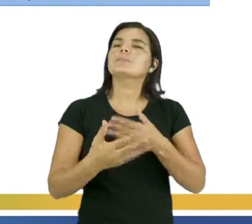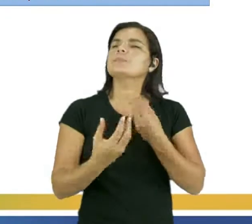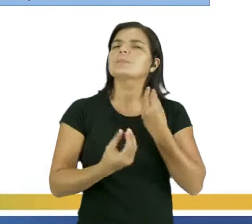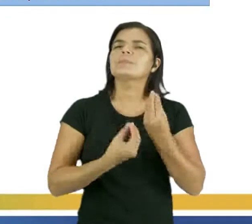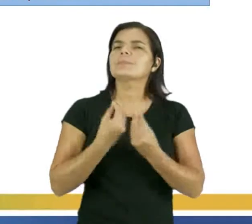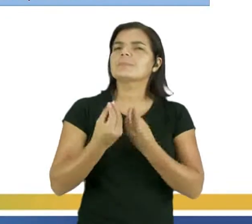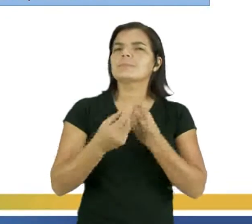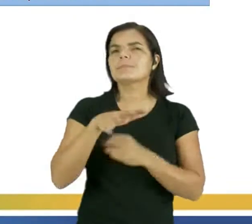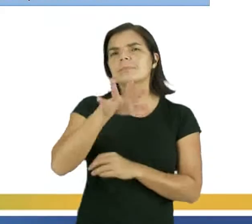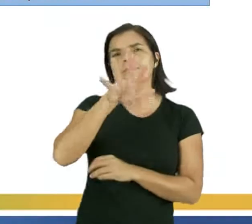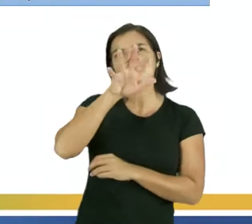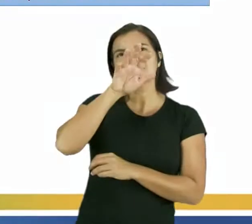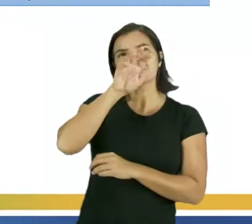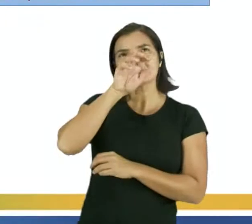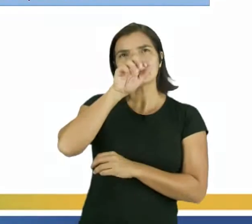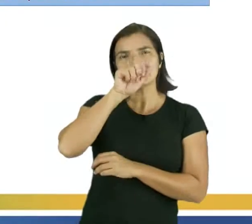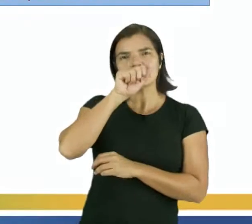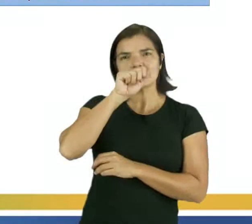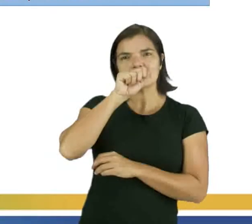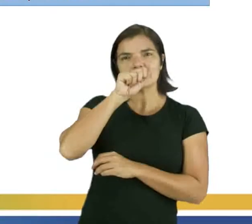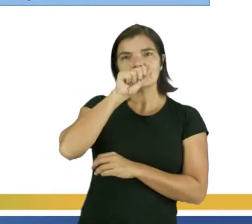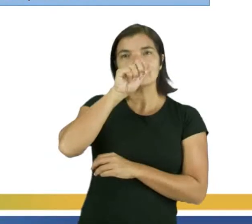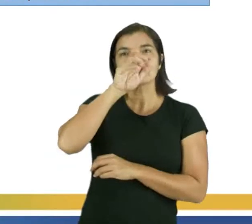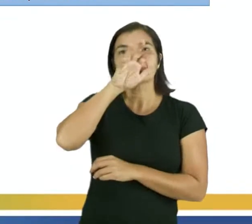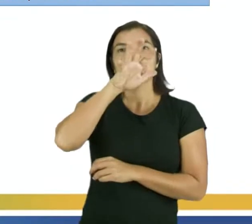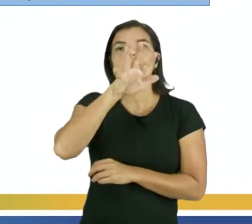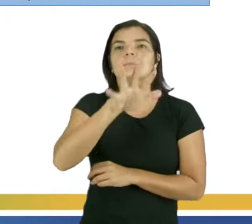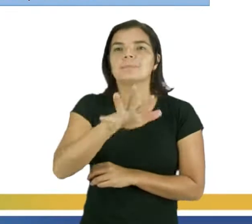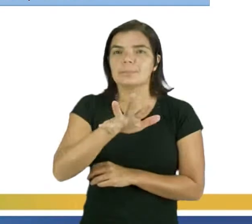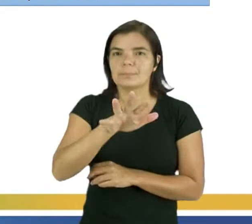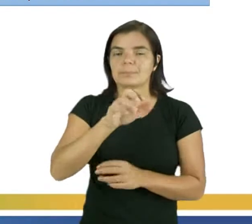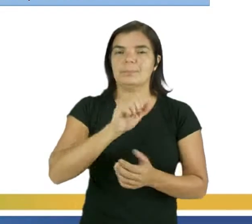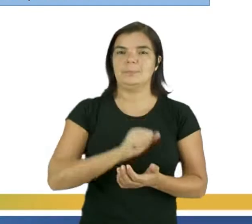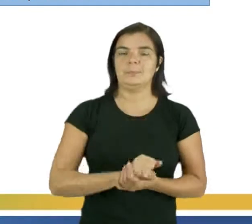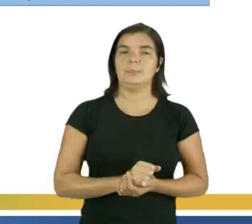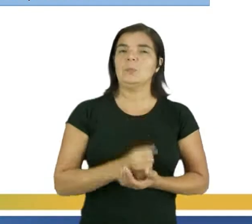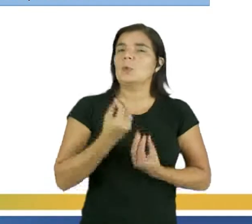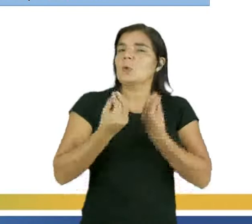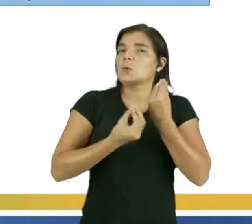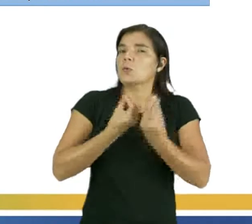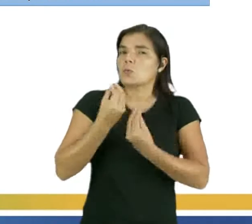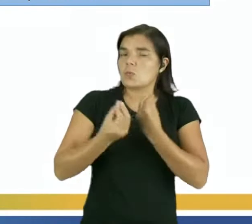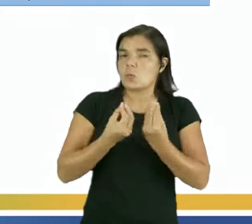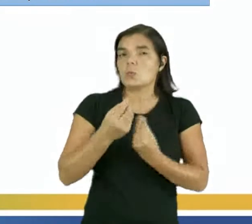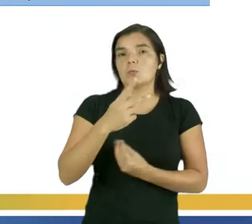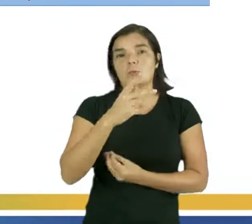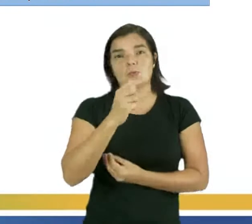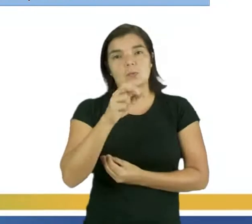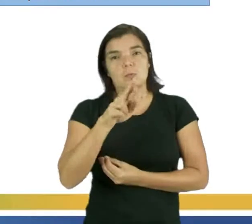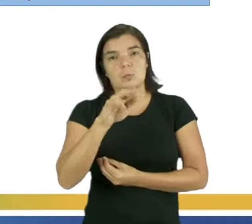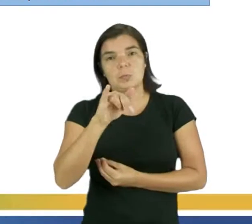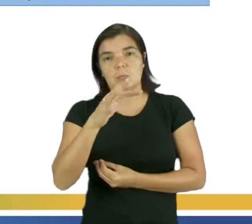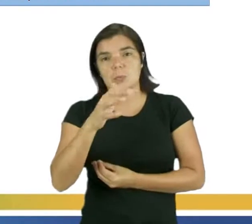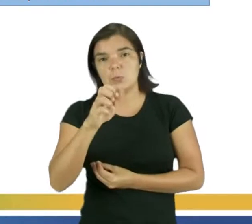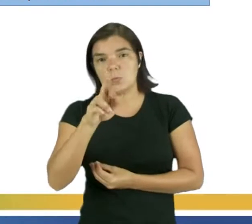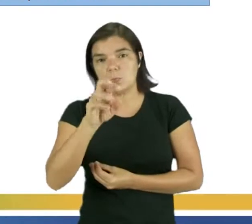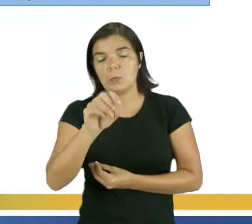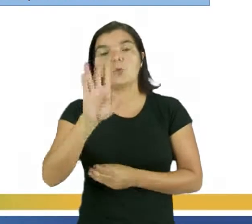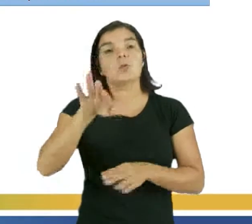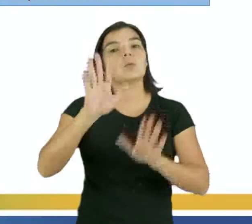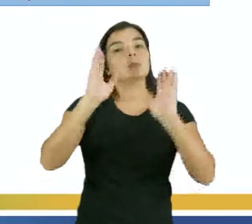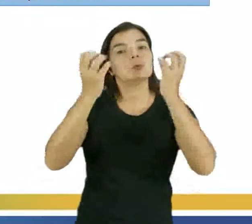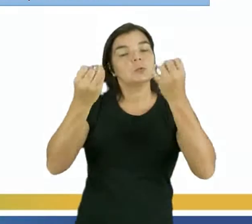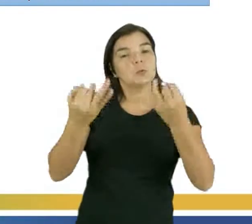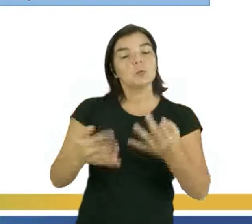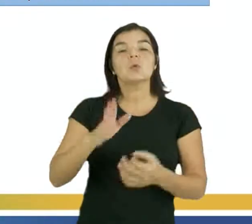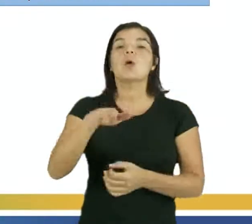é que funciona o processo, então, de respiração e o processo de excreção dos poríferos? Como eu já disse para vocês, os